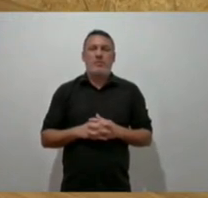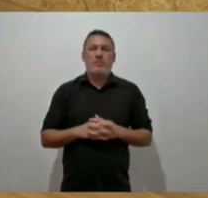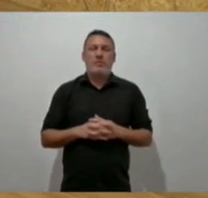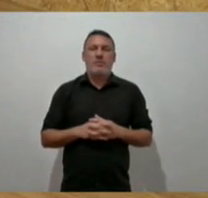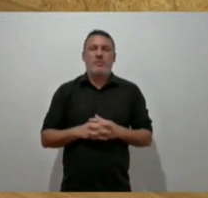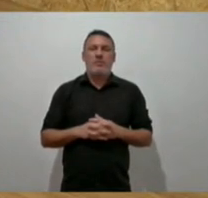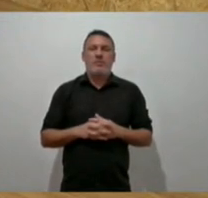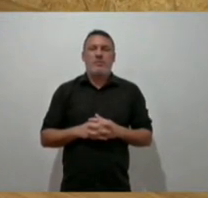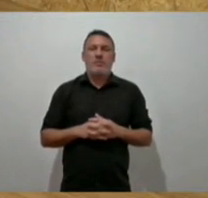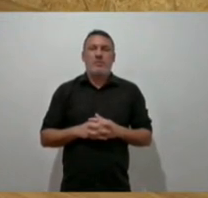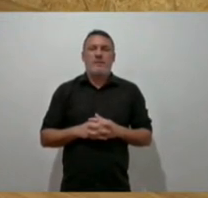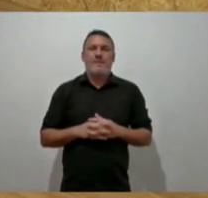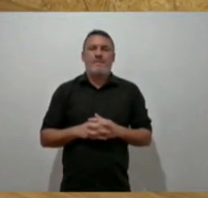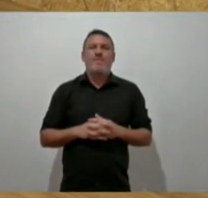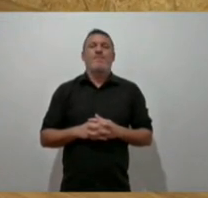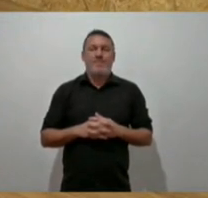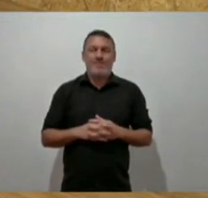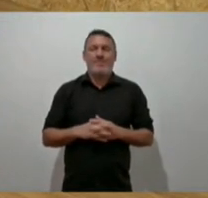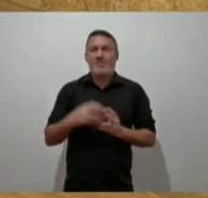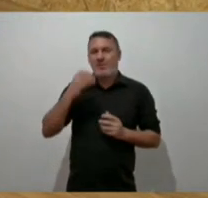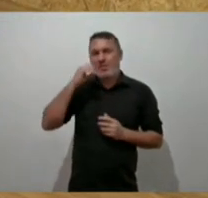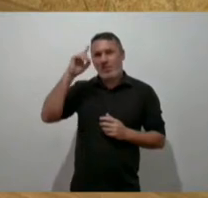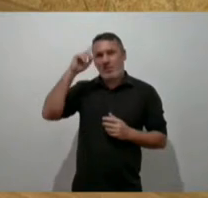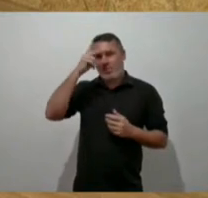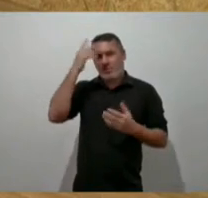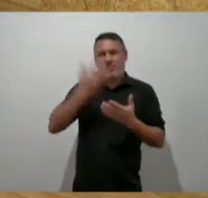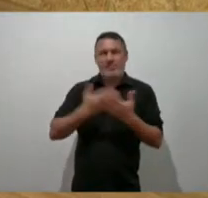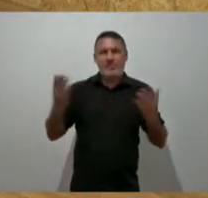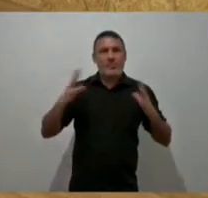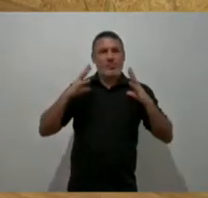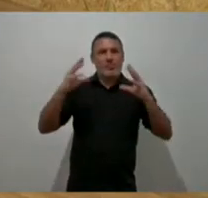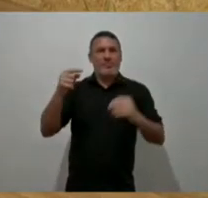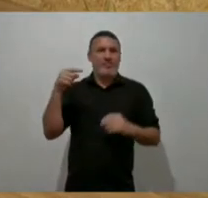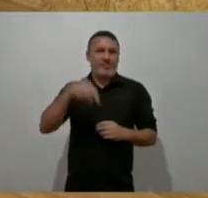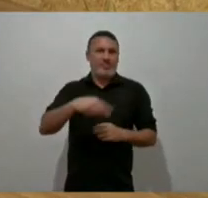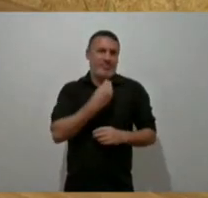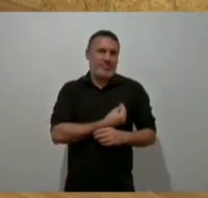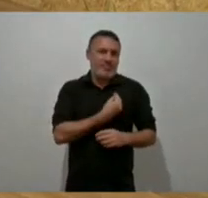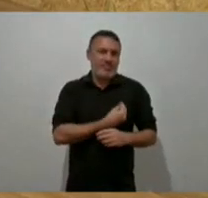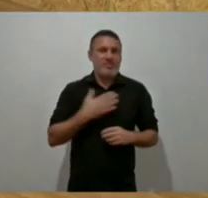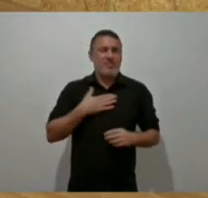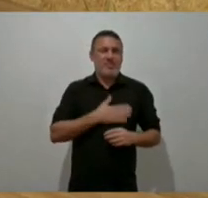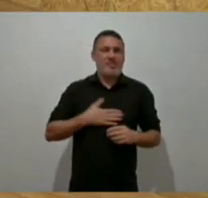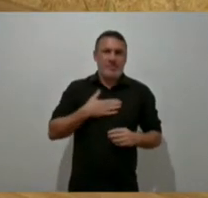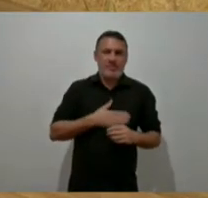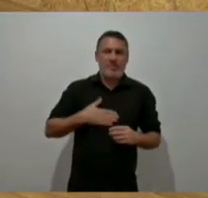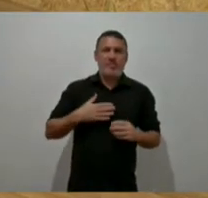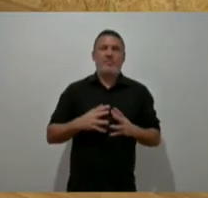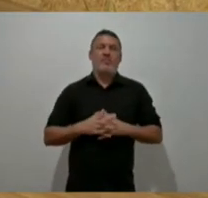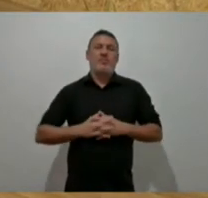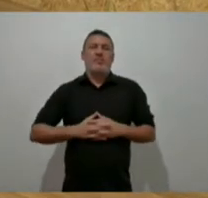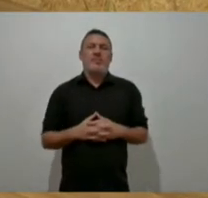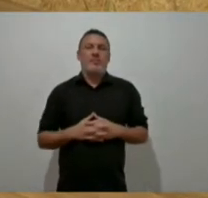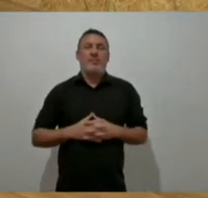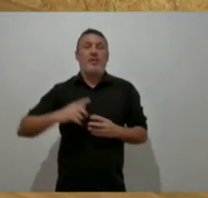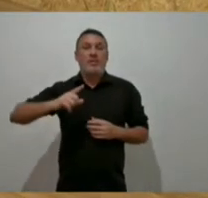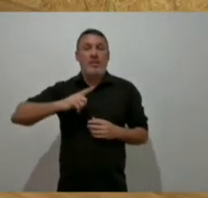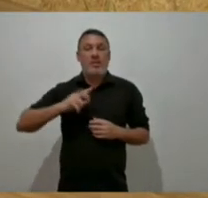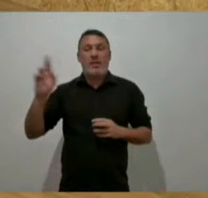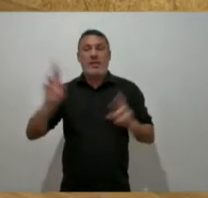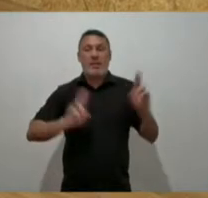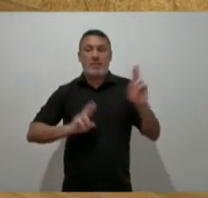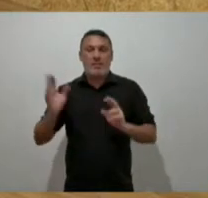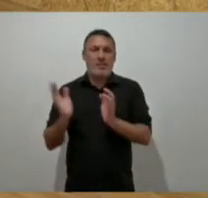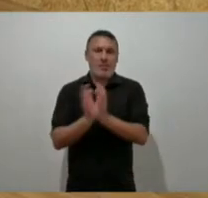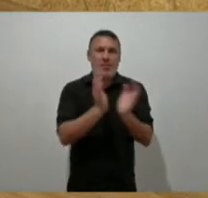Bom dia, Ricardo. Bom dia a todos. É um prazer falar com vocês e, nesse momento, servir como representante da Apex Partners e servir como um